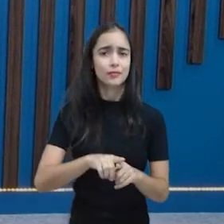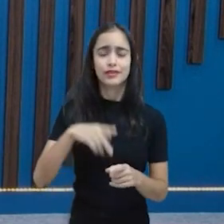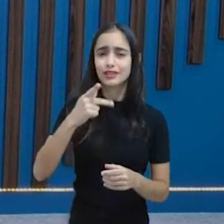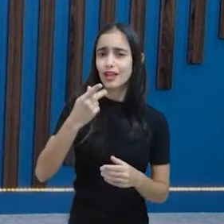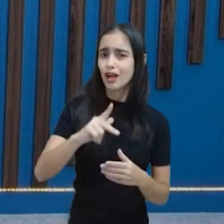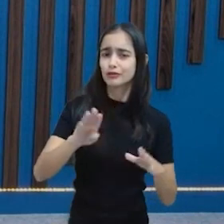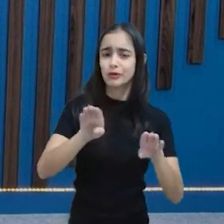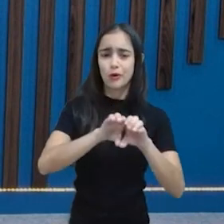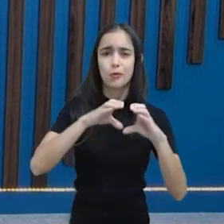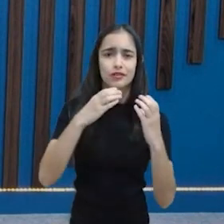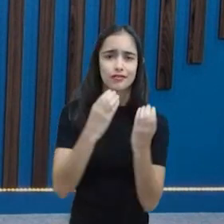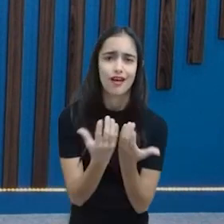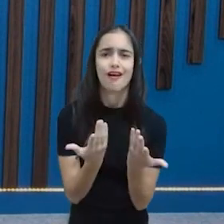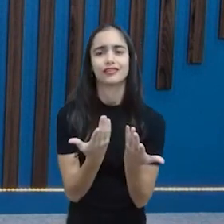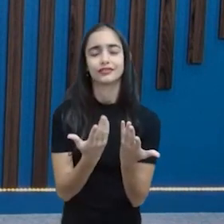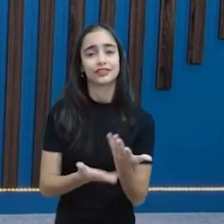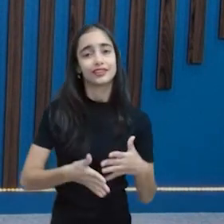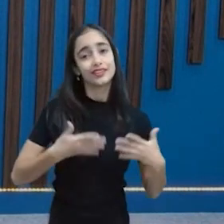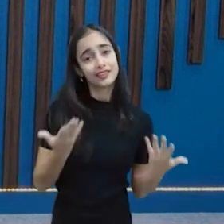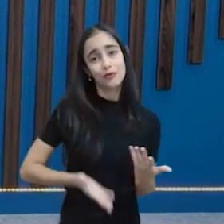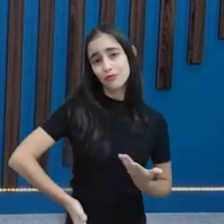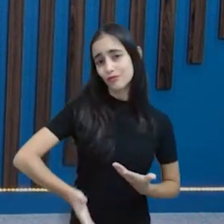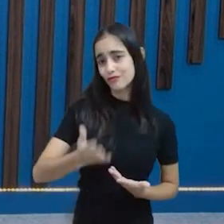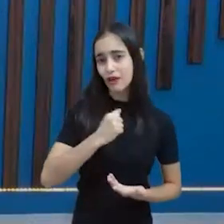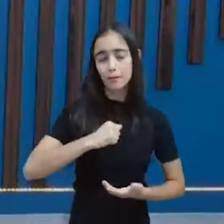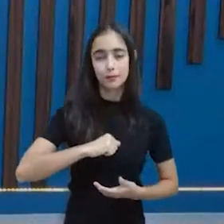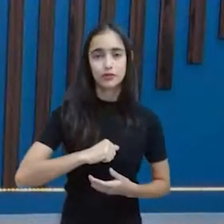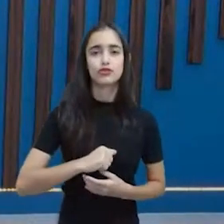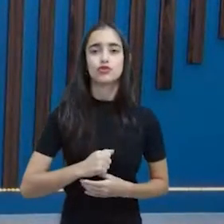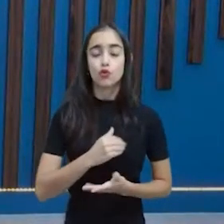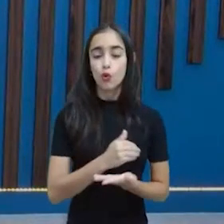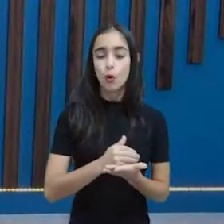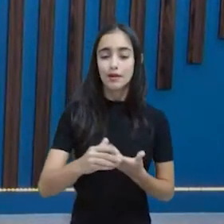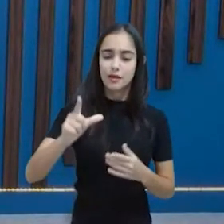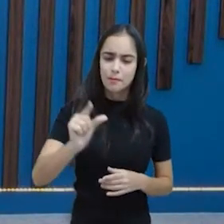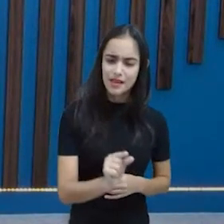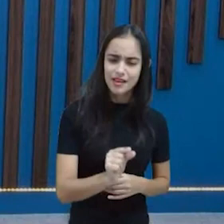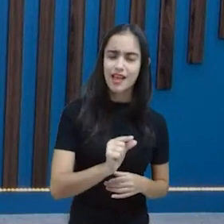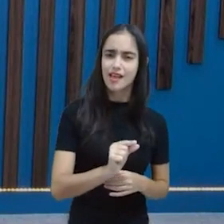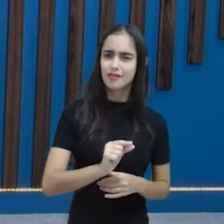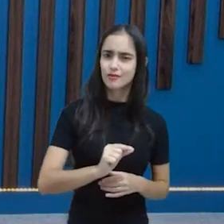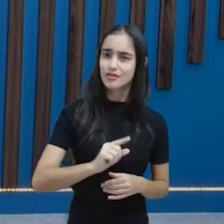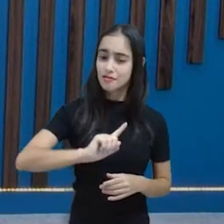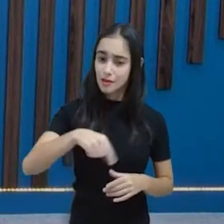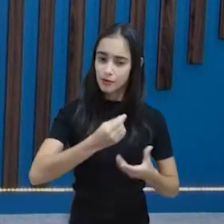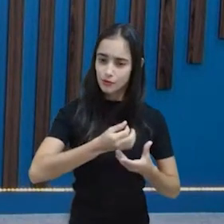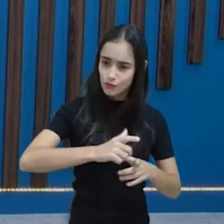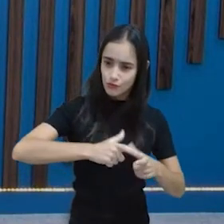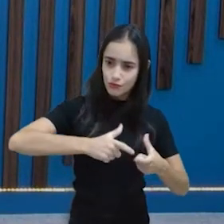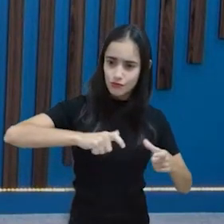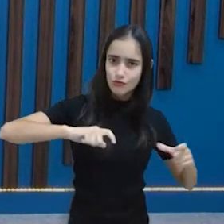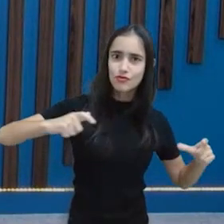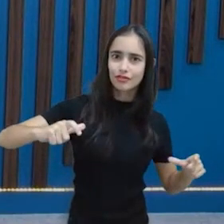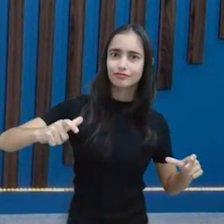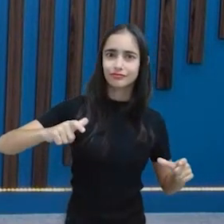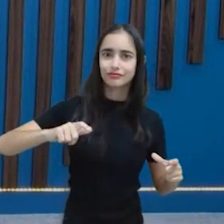gente começa nesses pequenos espaços e vai ampliando. Então, é importante exercer a cidadania, vem daí,